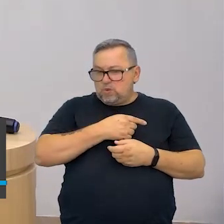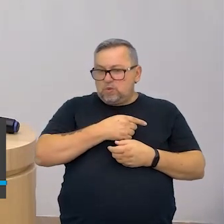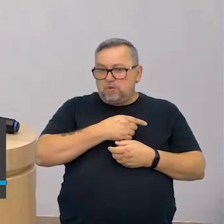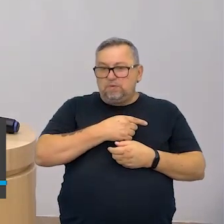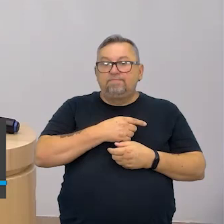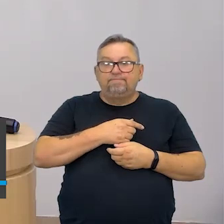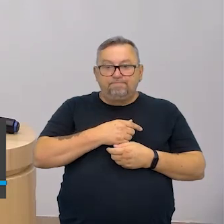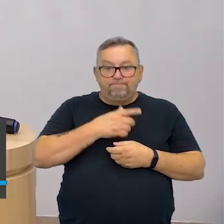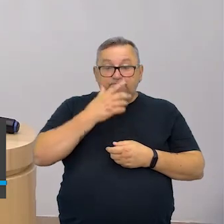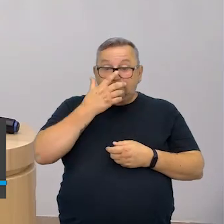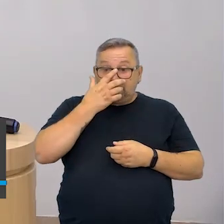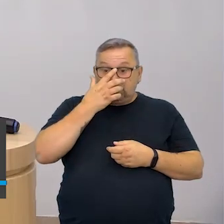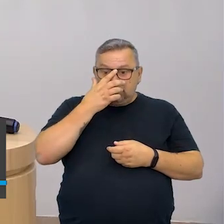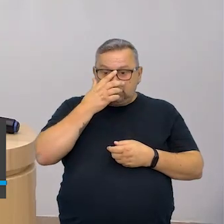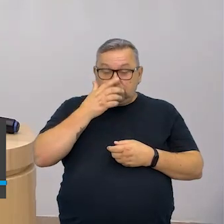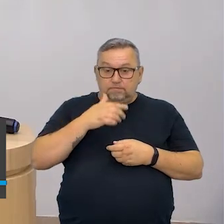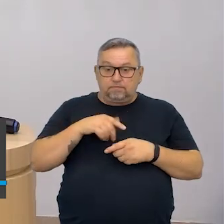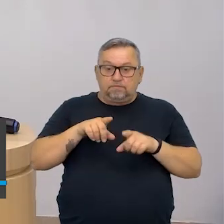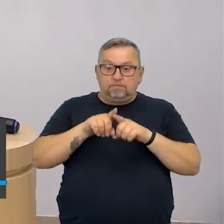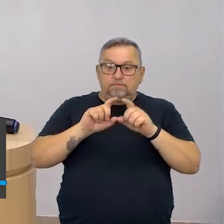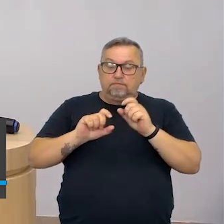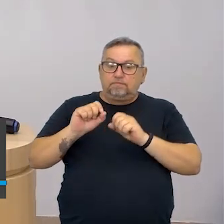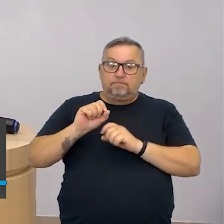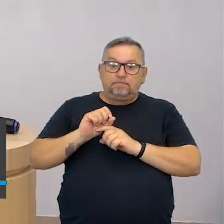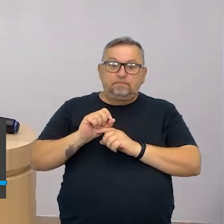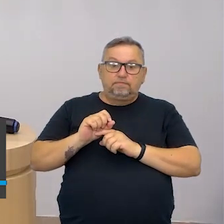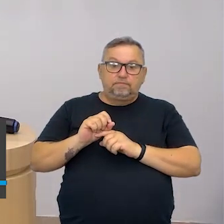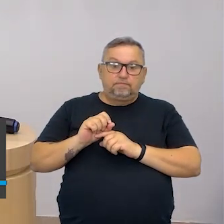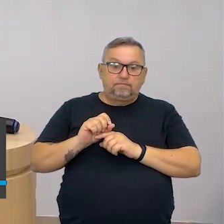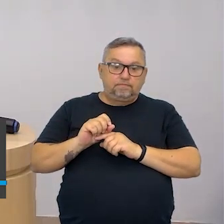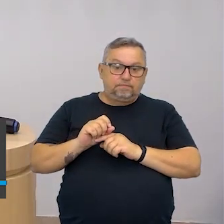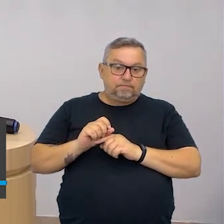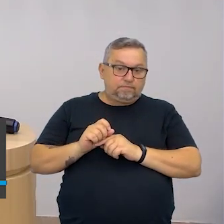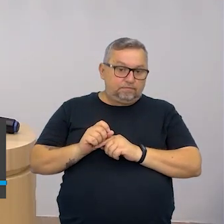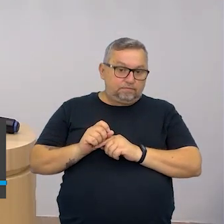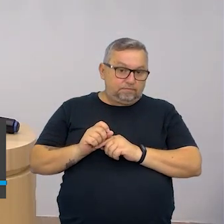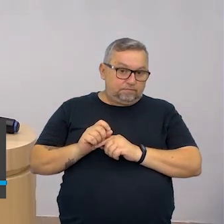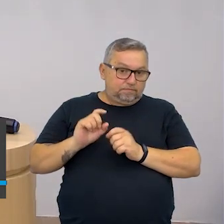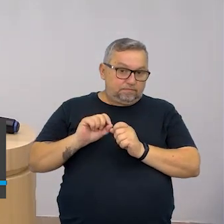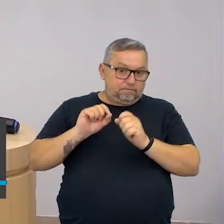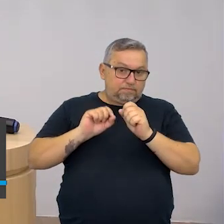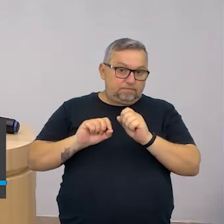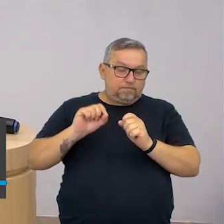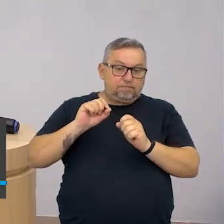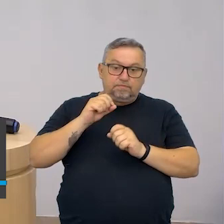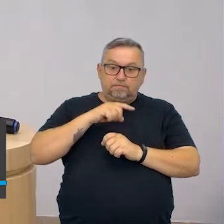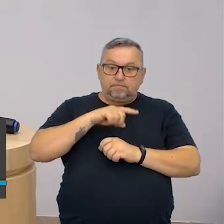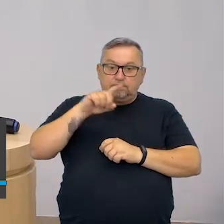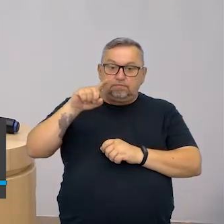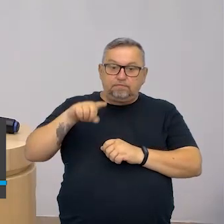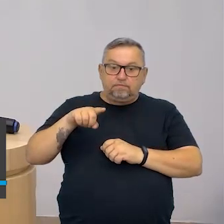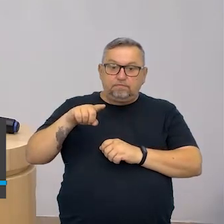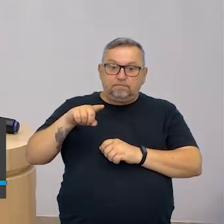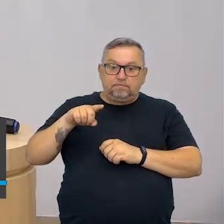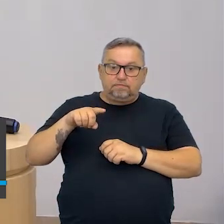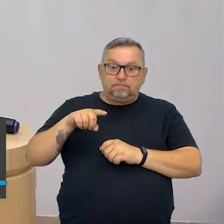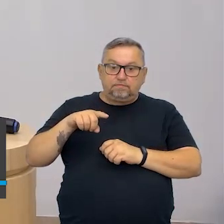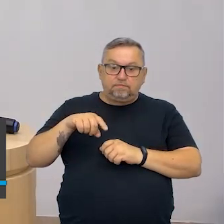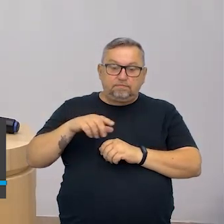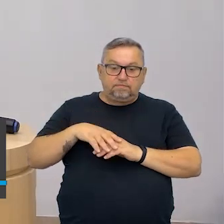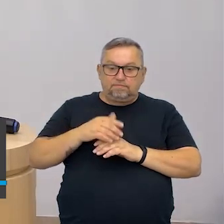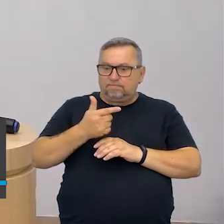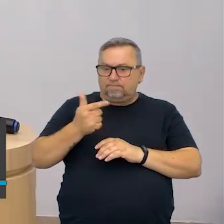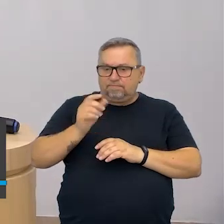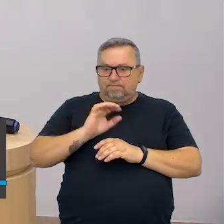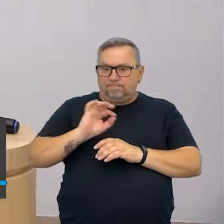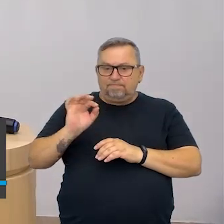privilégios que estavam em pauta, né? Então, o Gobineau, ele foi um desses cientistas, que de cientistas não tinha